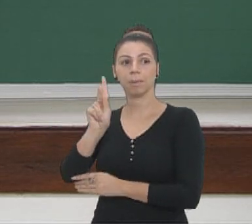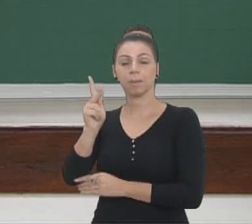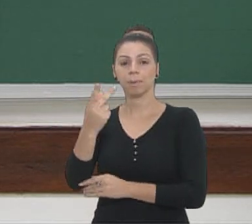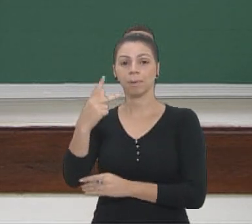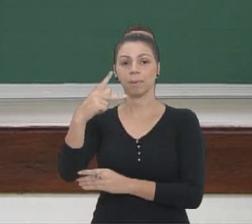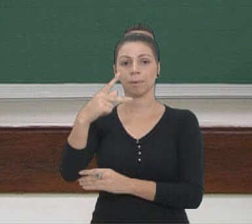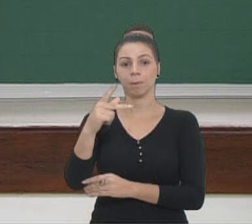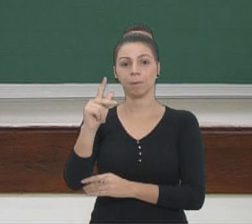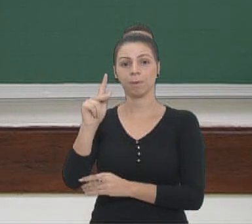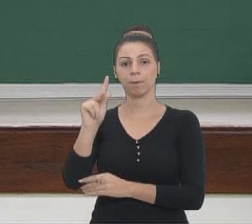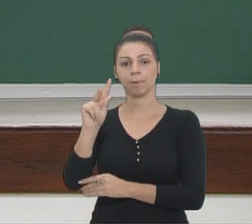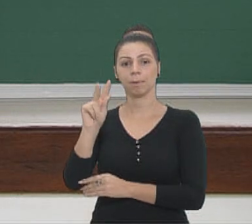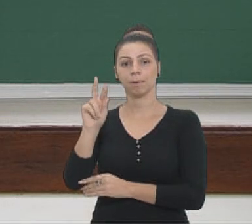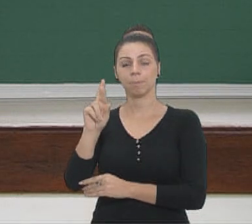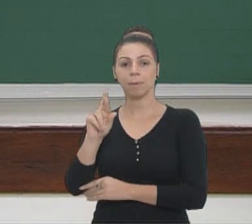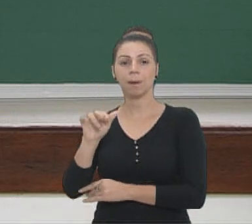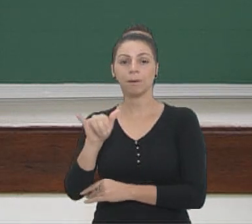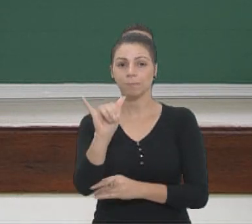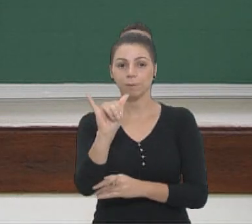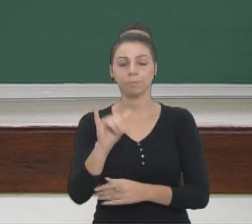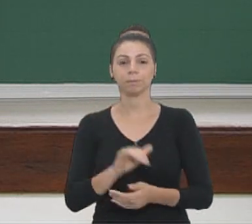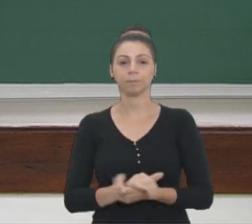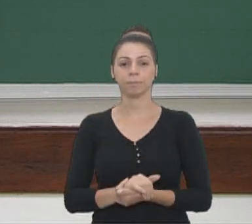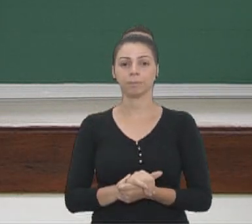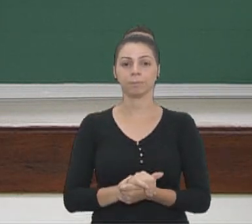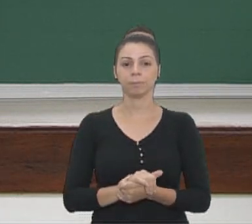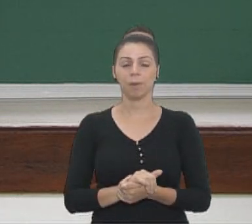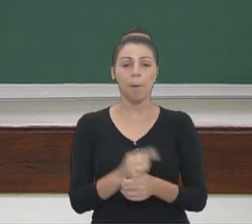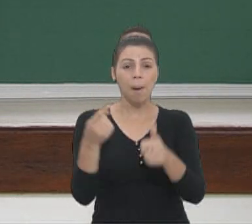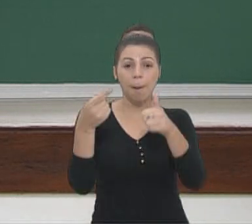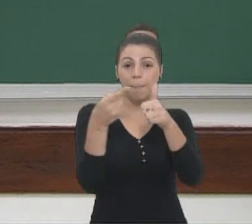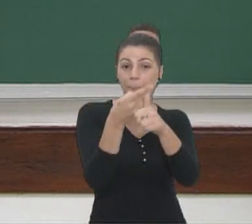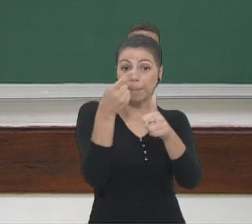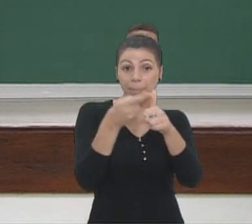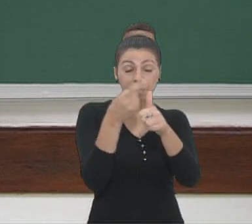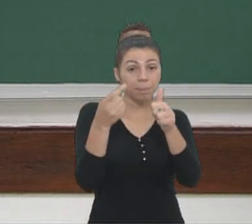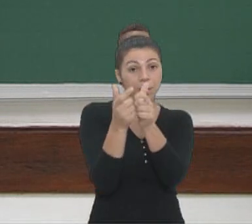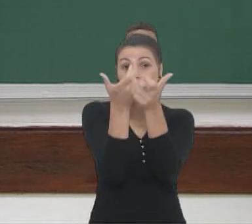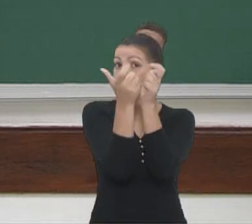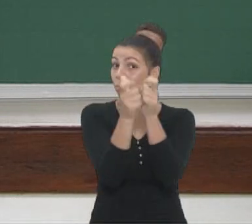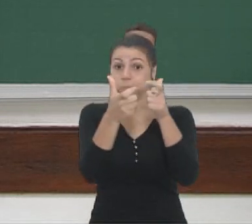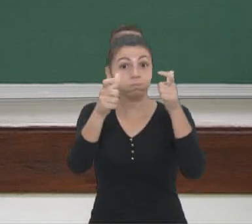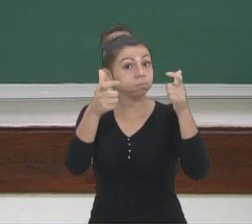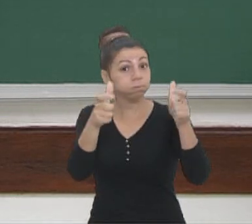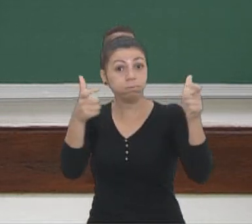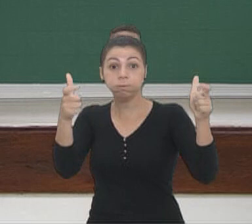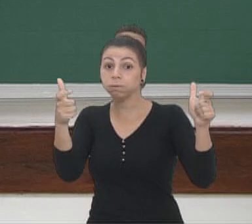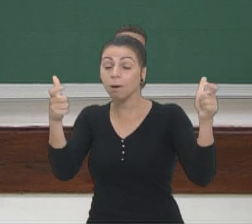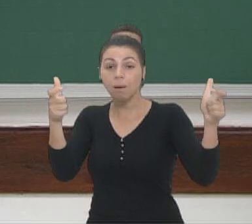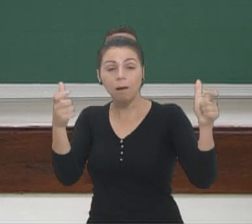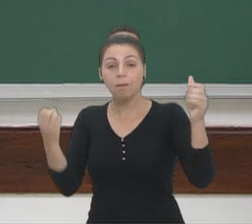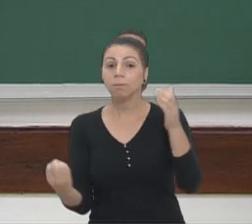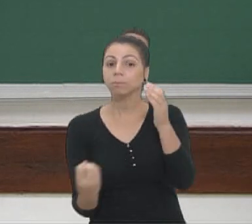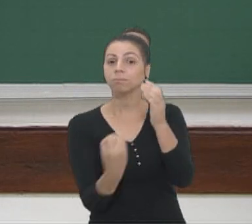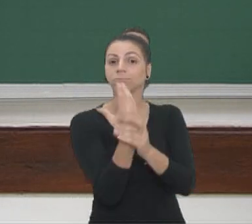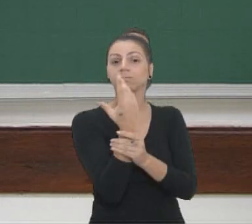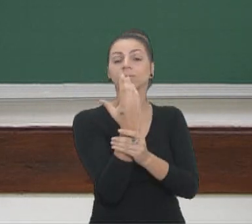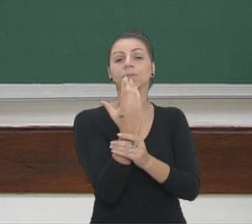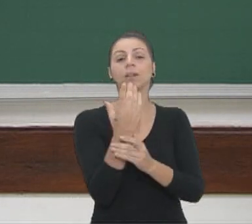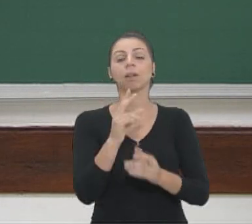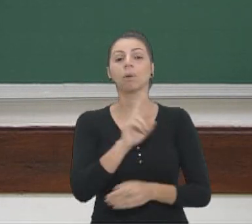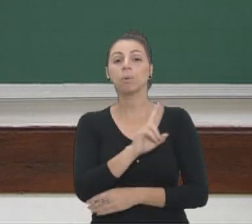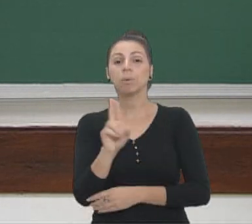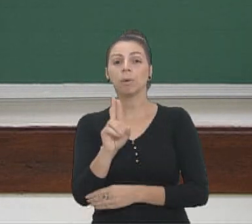tem várias, tá? Depois você pesquisa. Primeira lei de Murphy, que é uma lei maior que ele criou, é uma lei